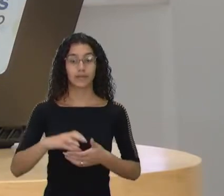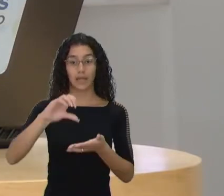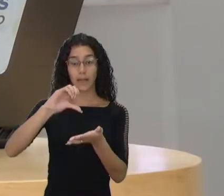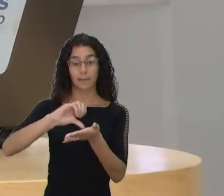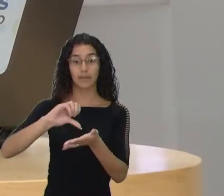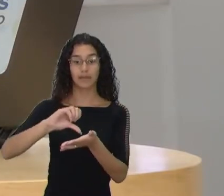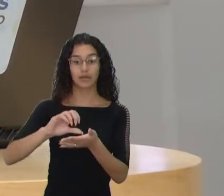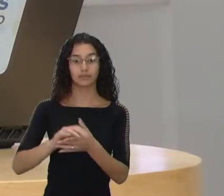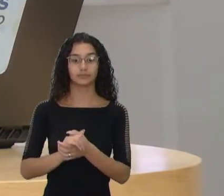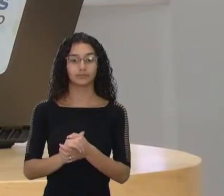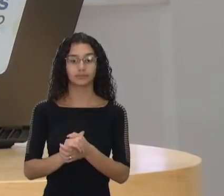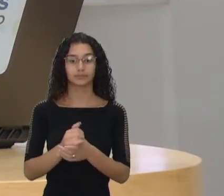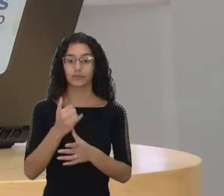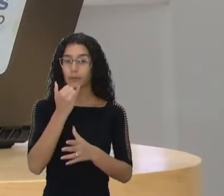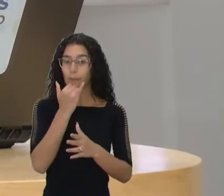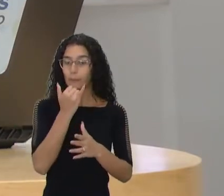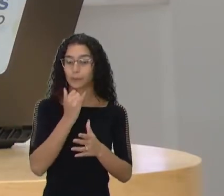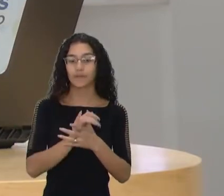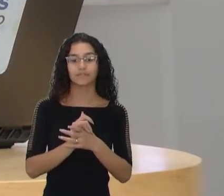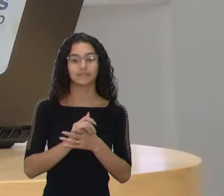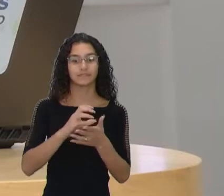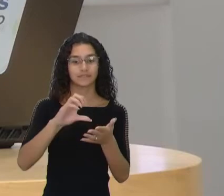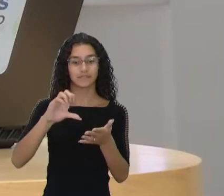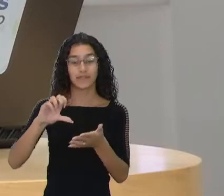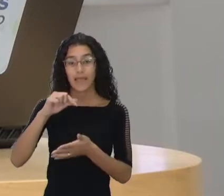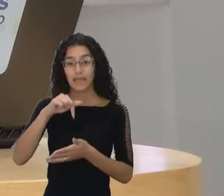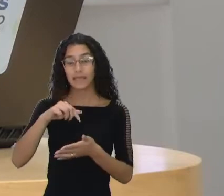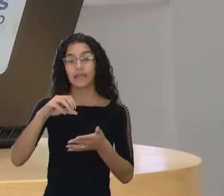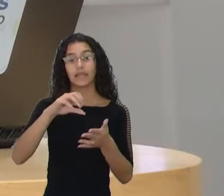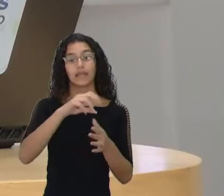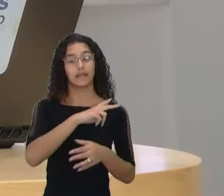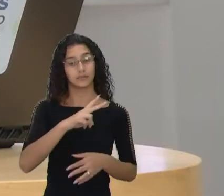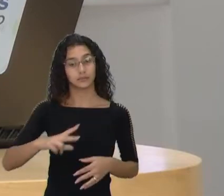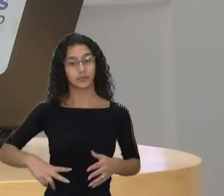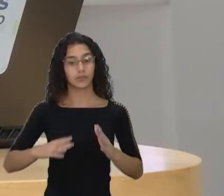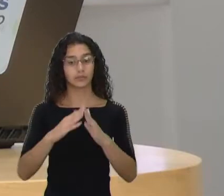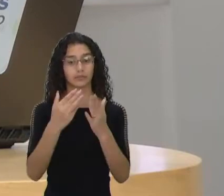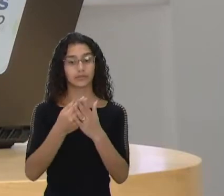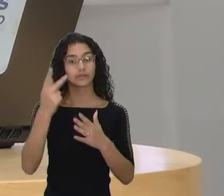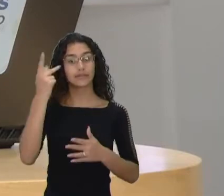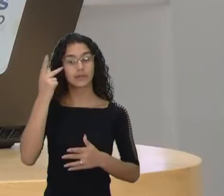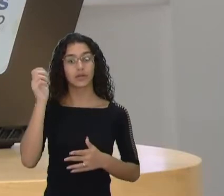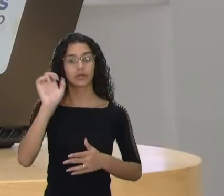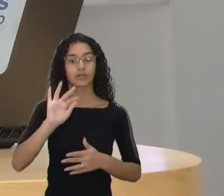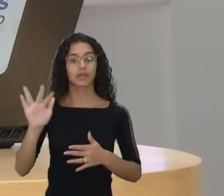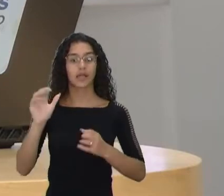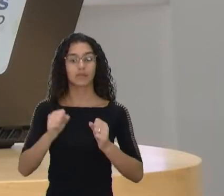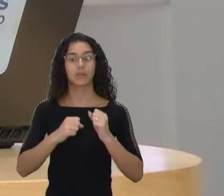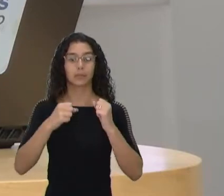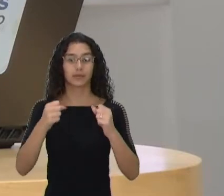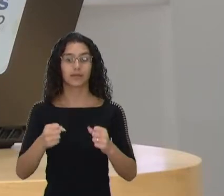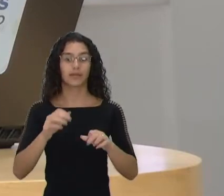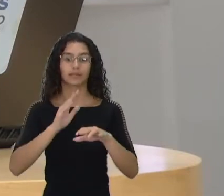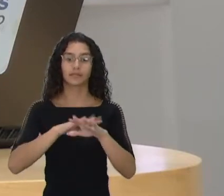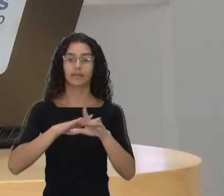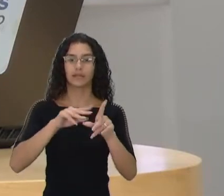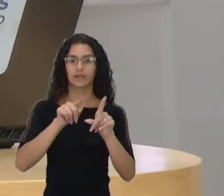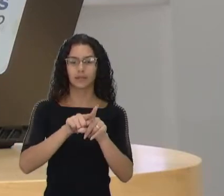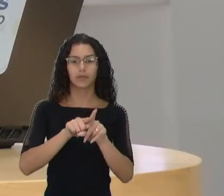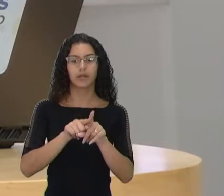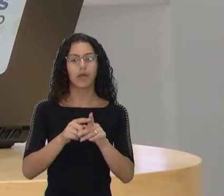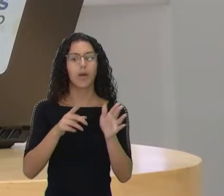né? Desculpe, umas escolas públicas aí aqui de São Paulo, do estado, né? Para poder fazer